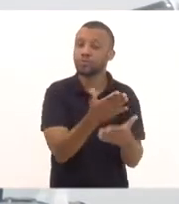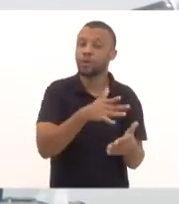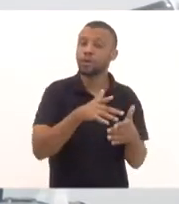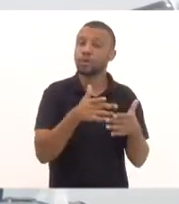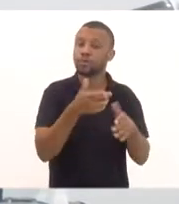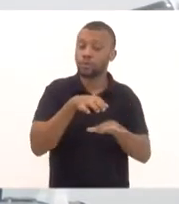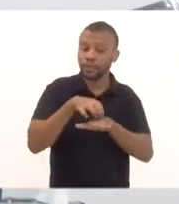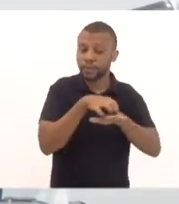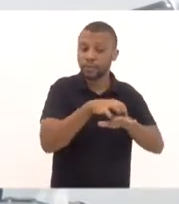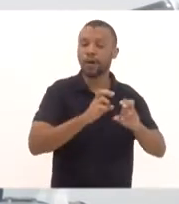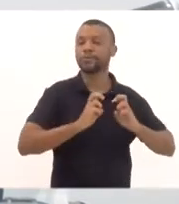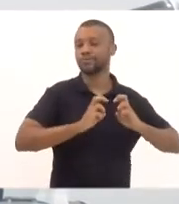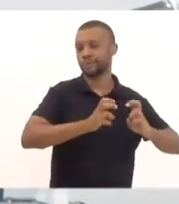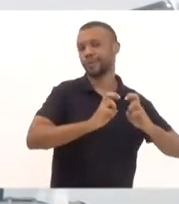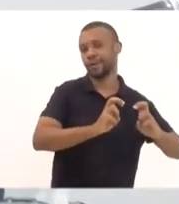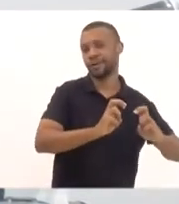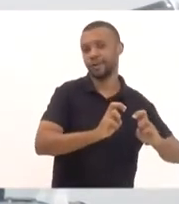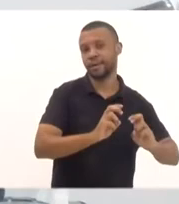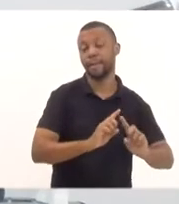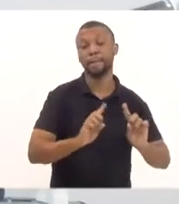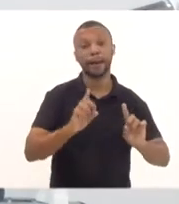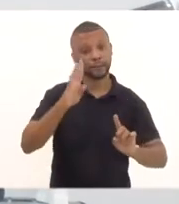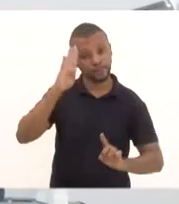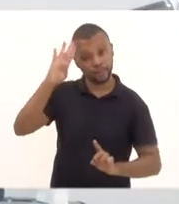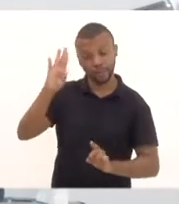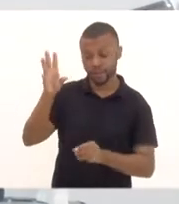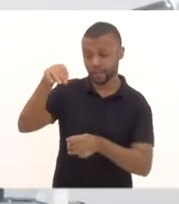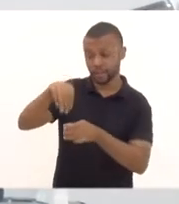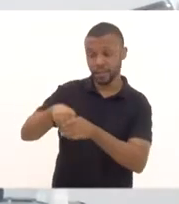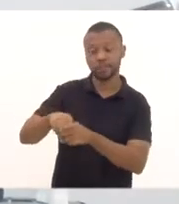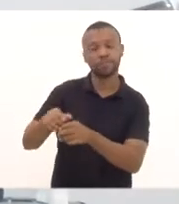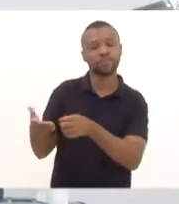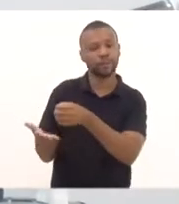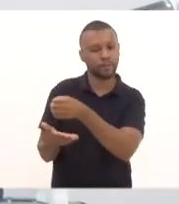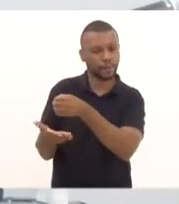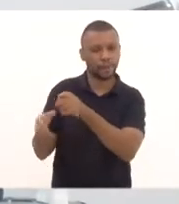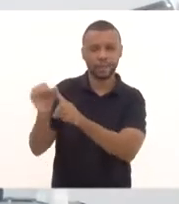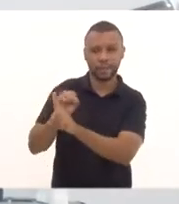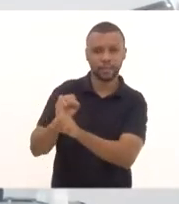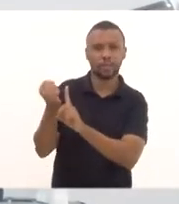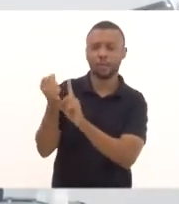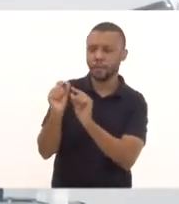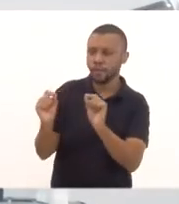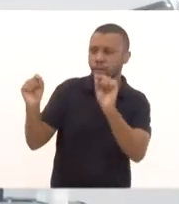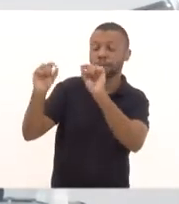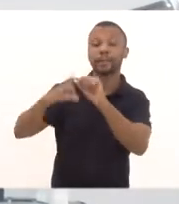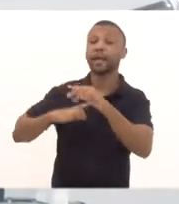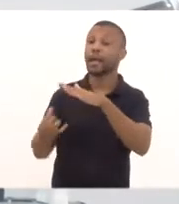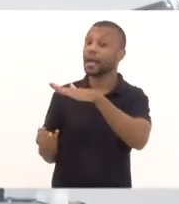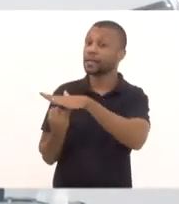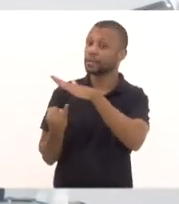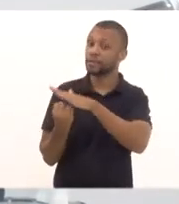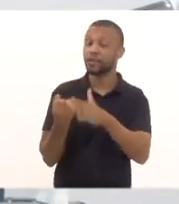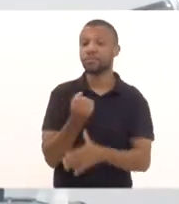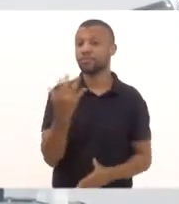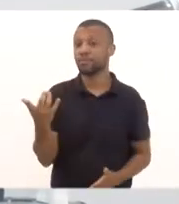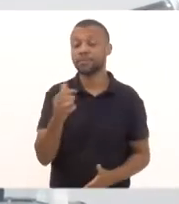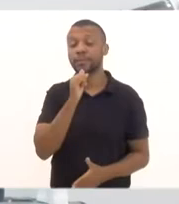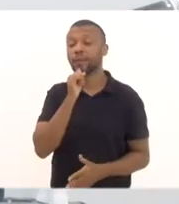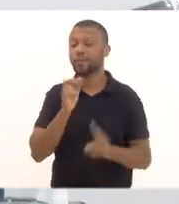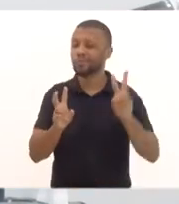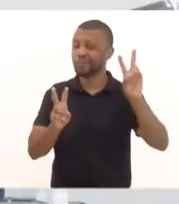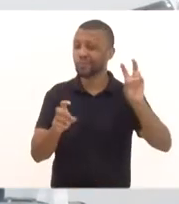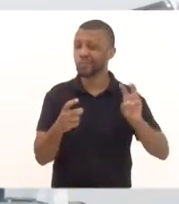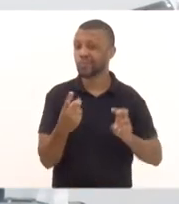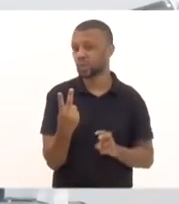Mas além disso nós temos na estrutura da sociedade civil algumas entidades que estão muito dedicadas ao tema destacaria duas ou três aqui